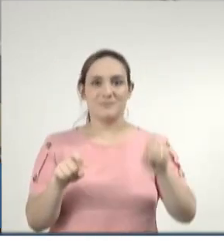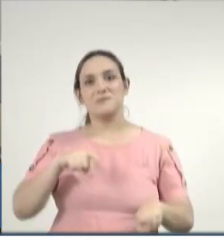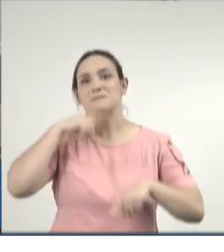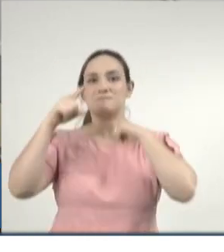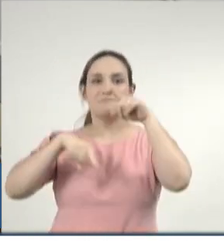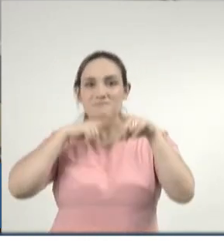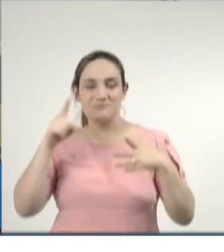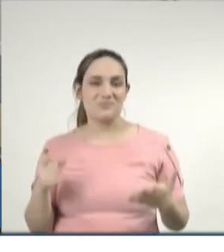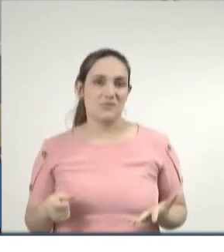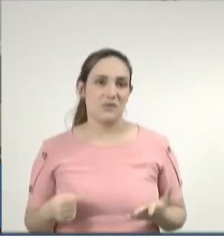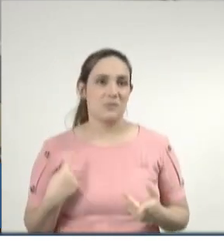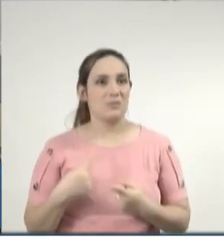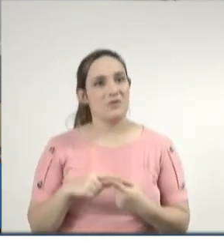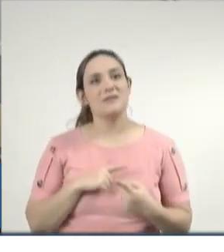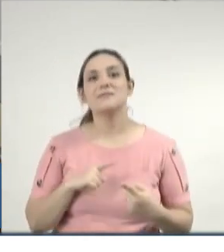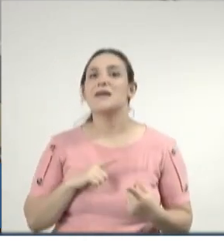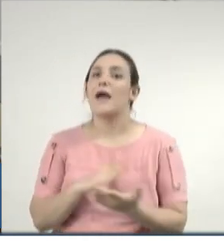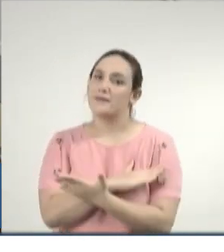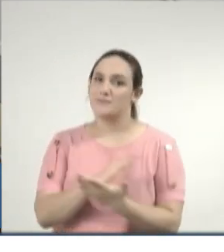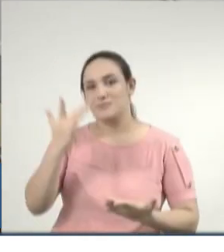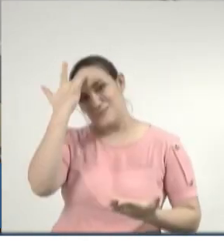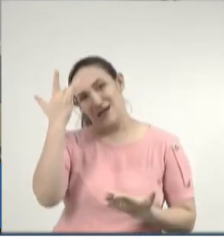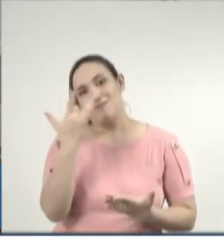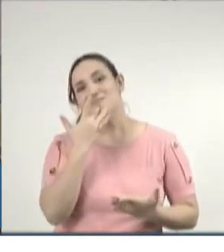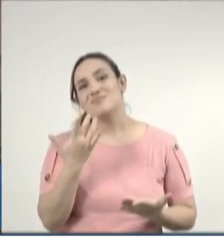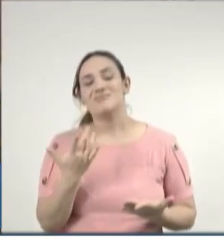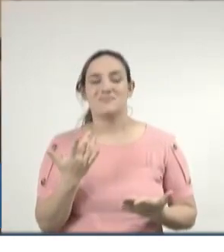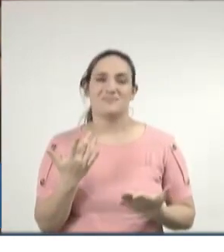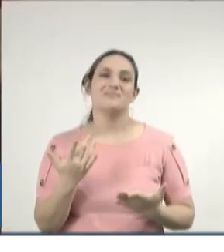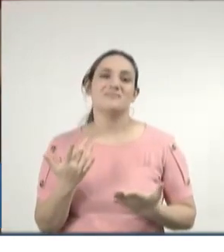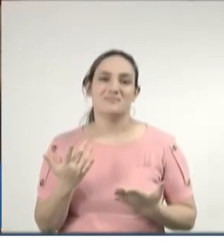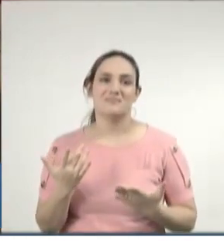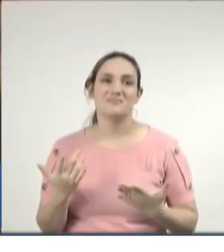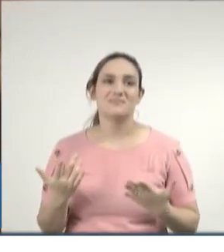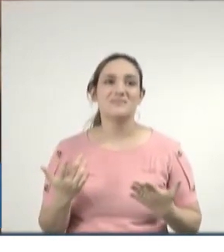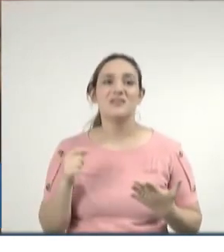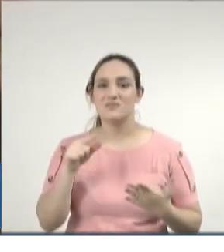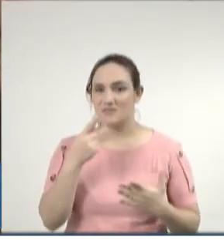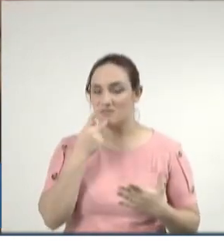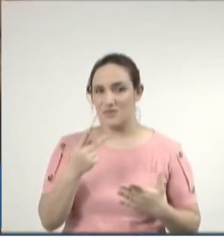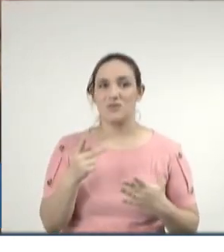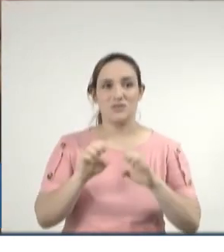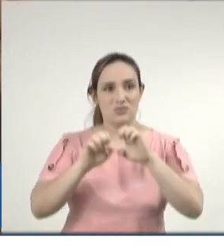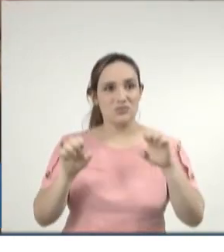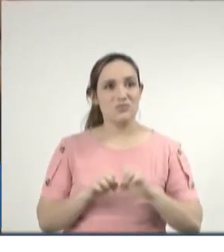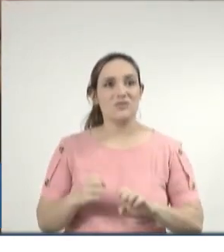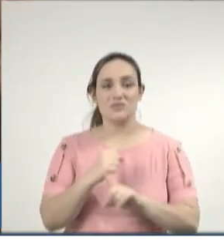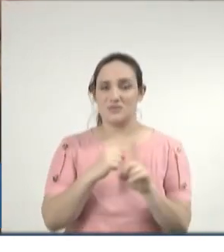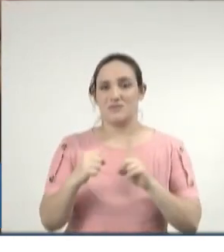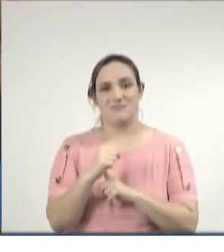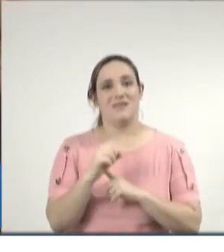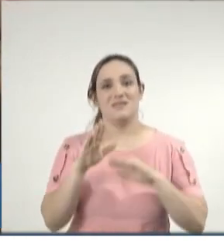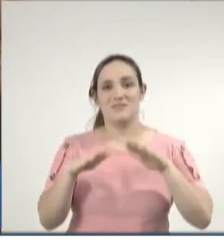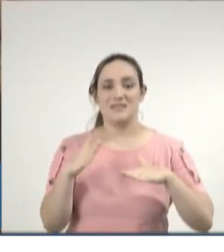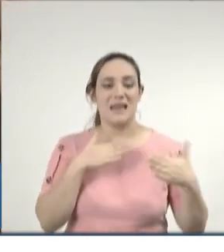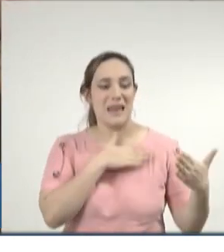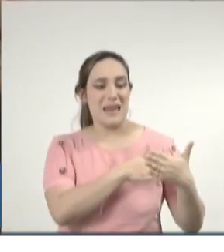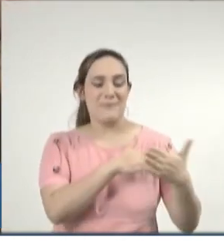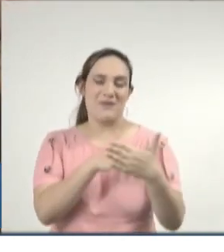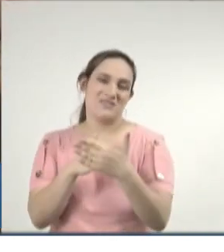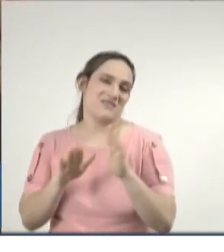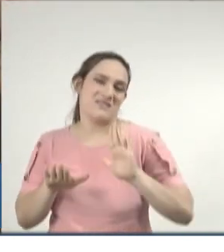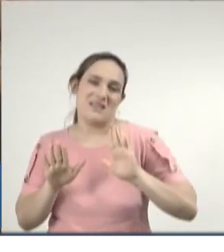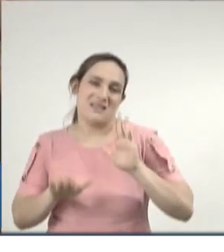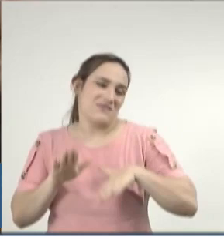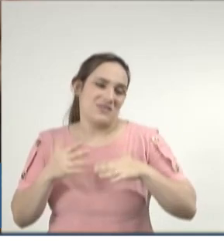e realmente essa construção social, né? Que está sendo muito bem falada aqui, é que nos limita muitas vezes a entrar